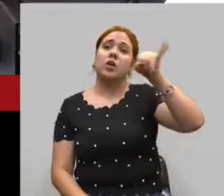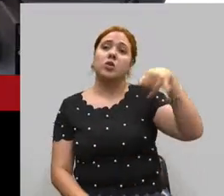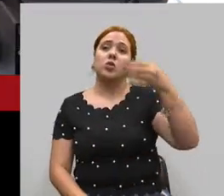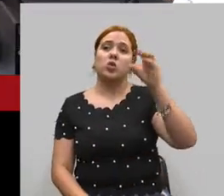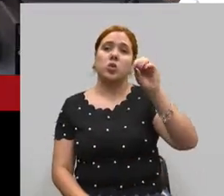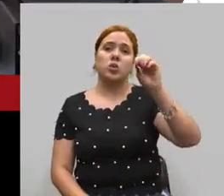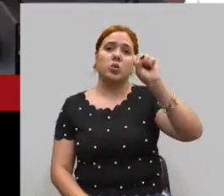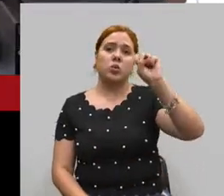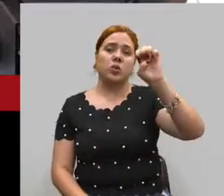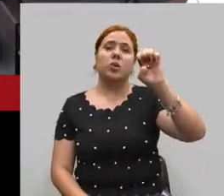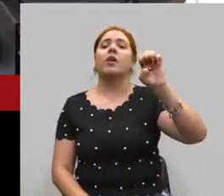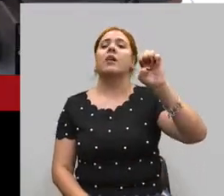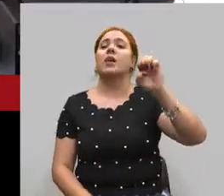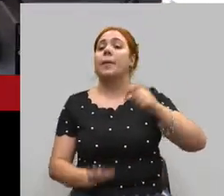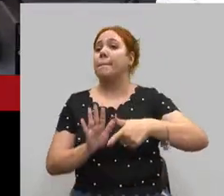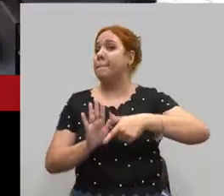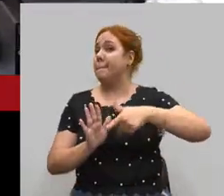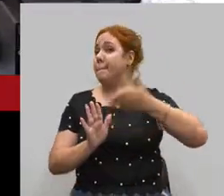exeta